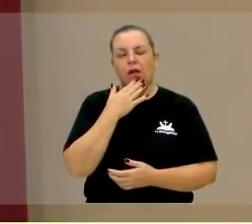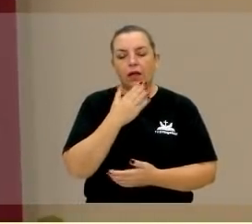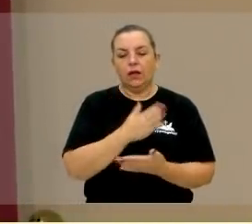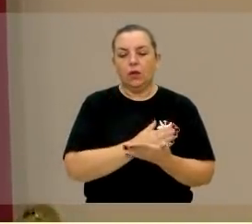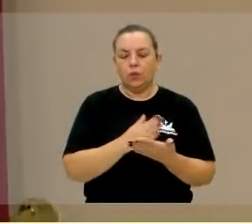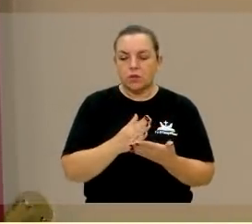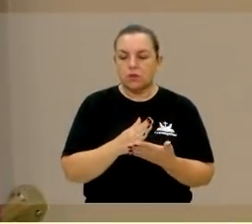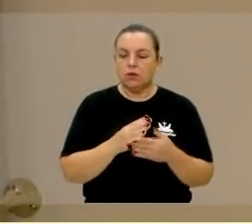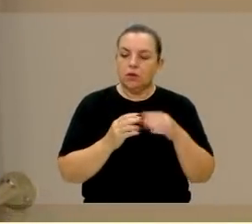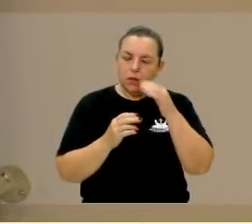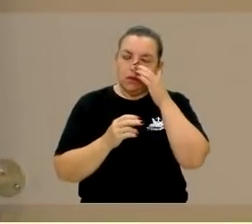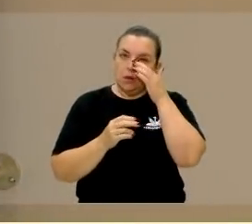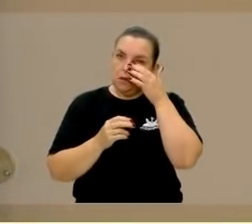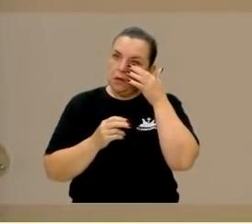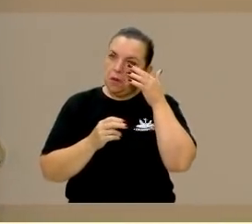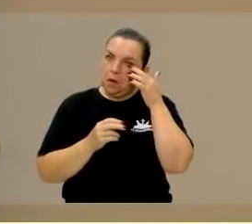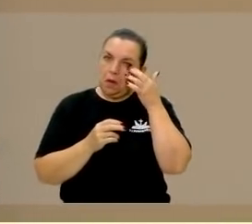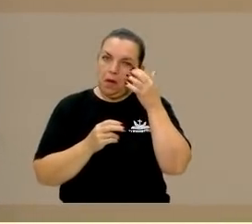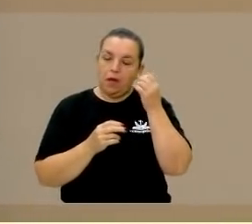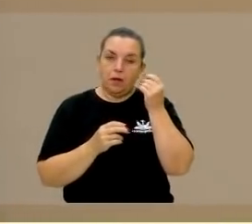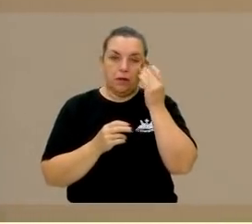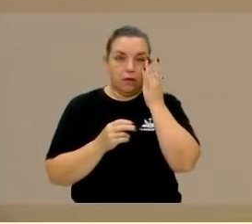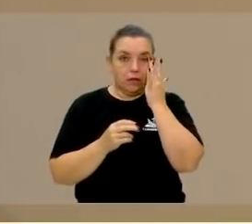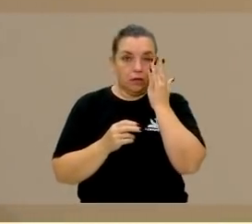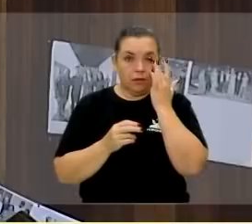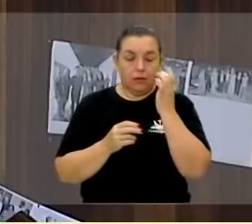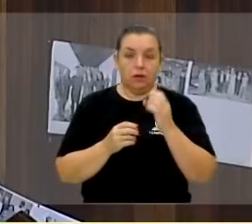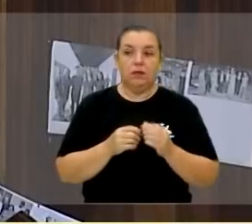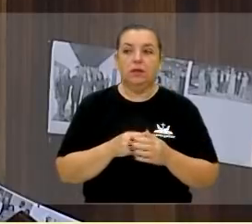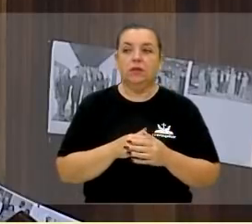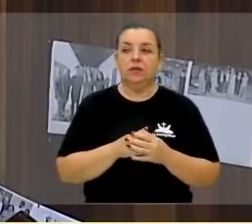está me acompanhando, sabe porque eu estou usando Sarai e Abrão.